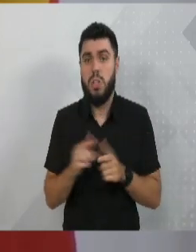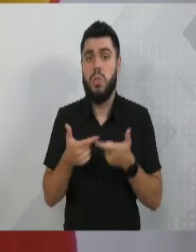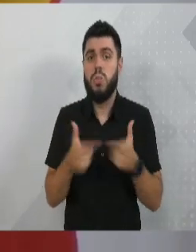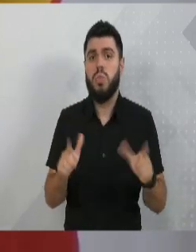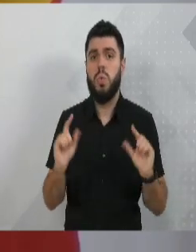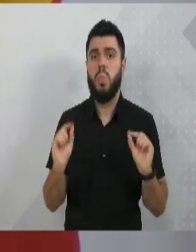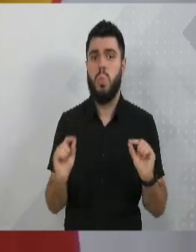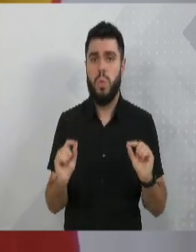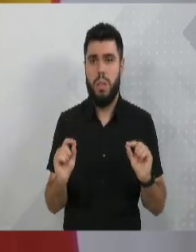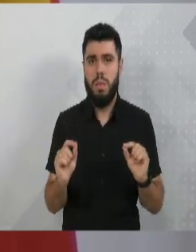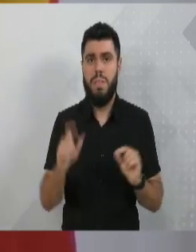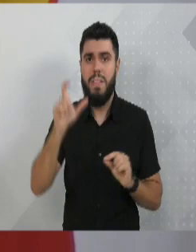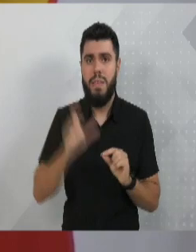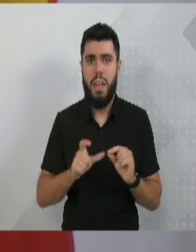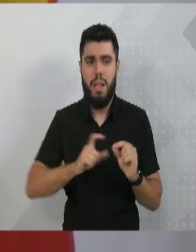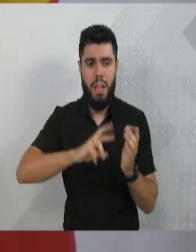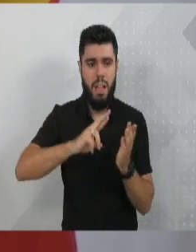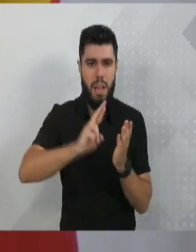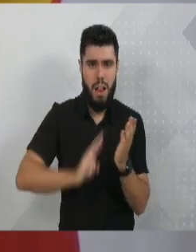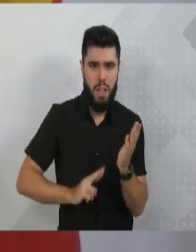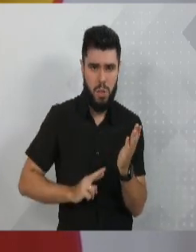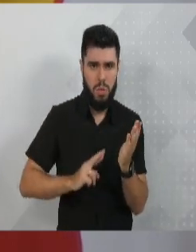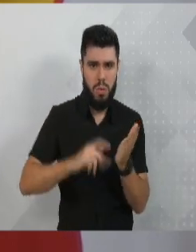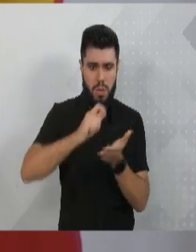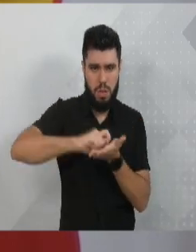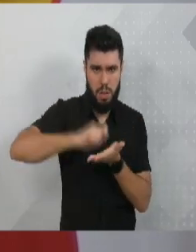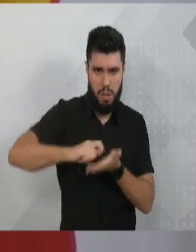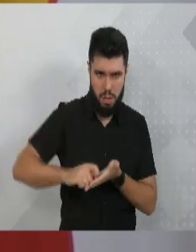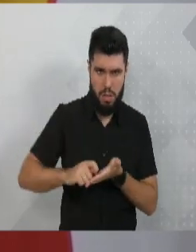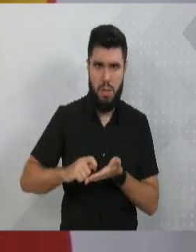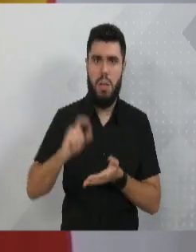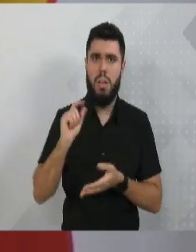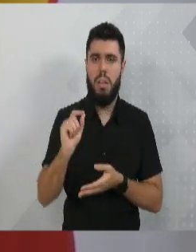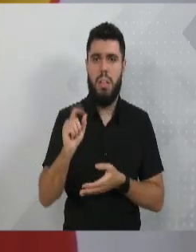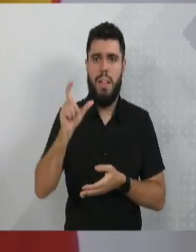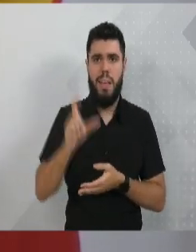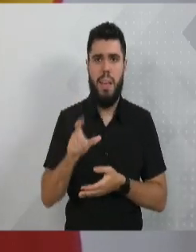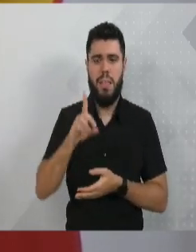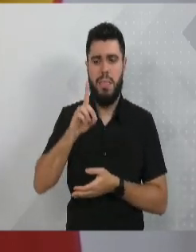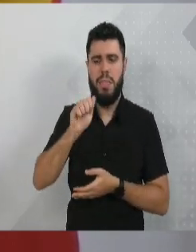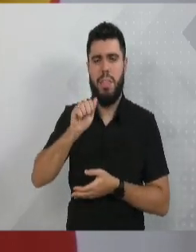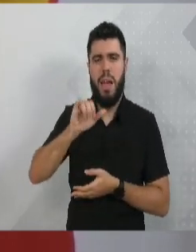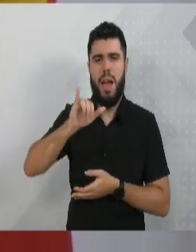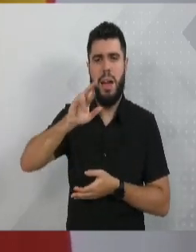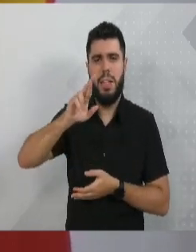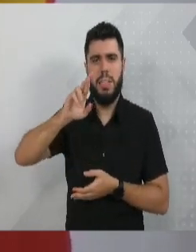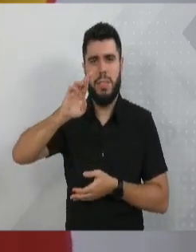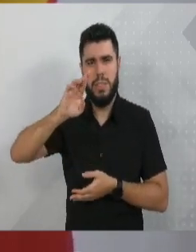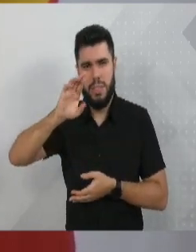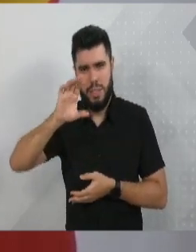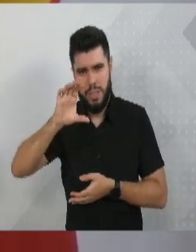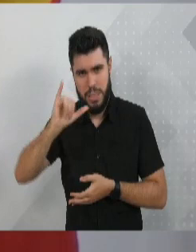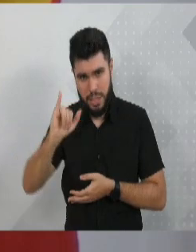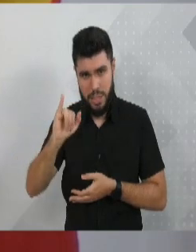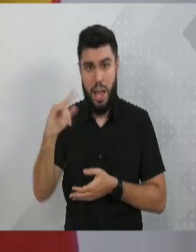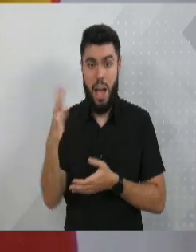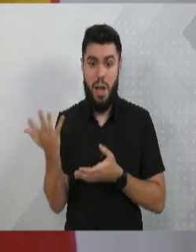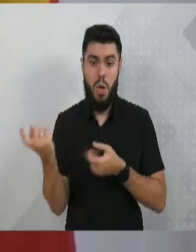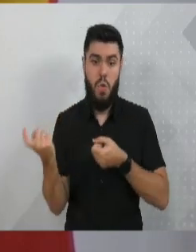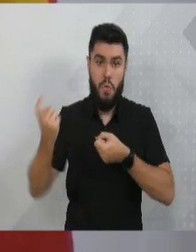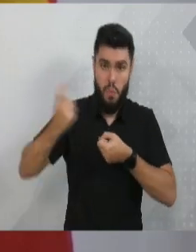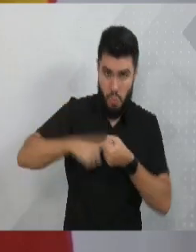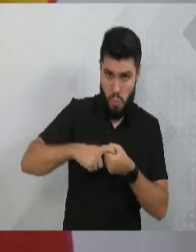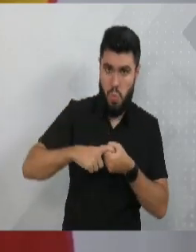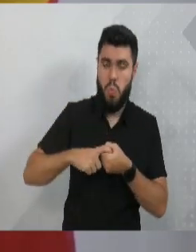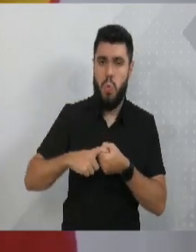é quem é o relator é o Darci de Matos que tinha não conseguia não tinha conseguido se eleger Tá e agora voltou